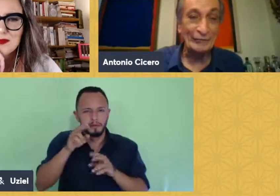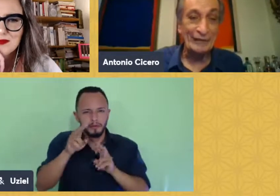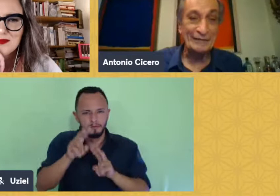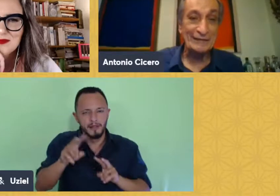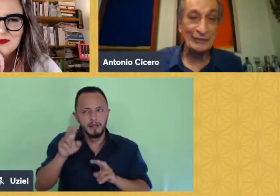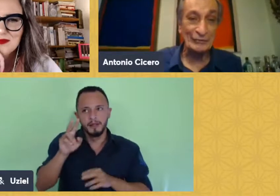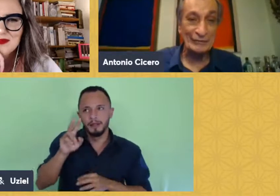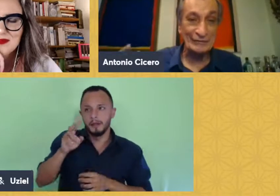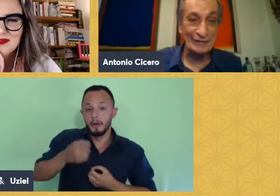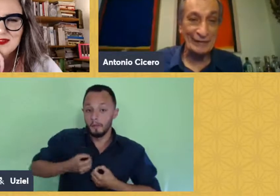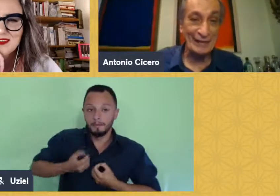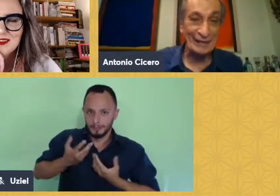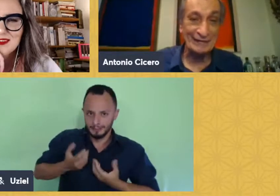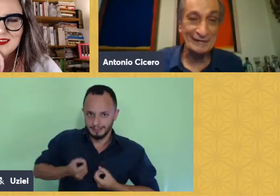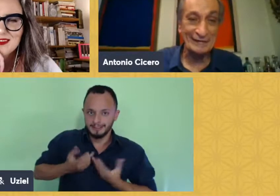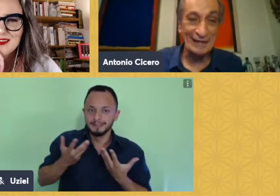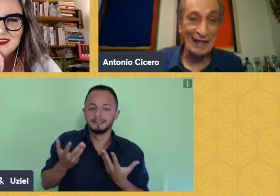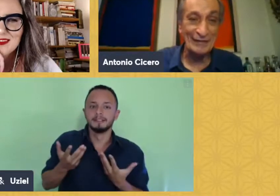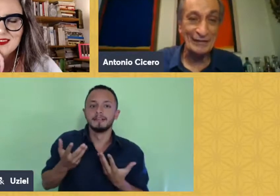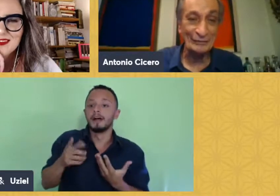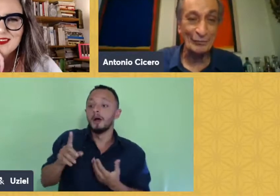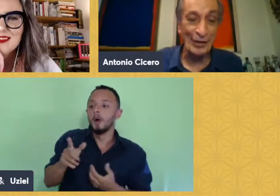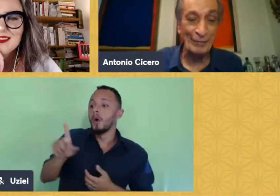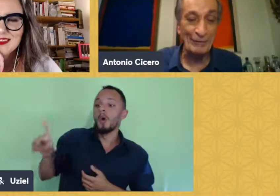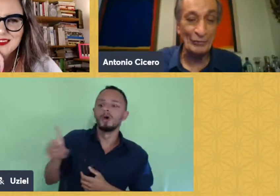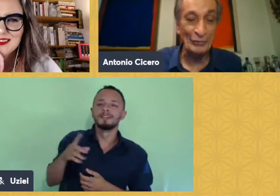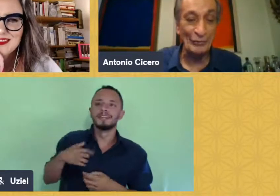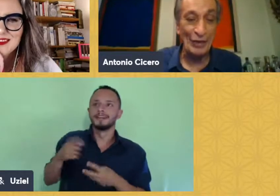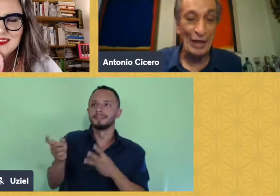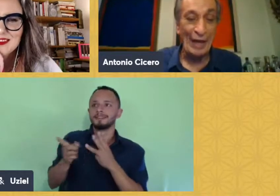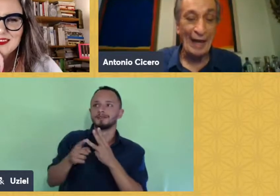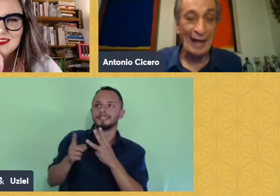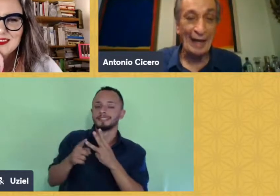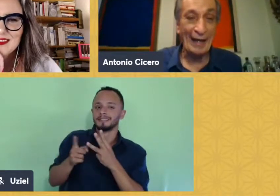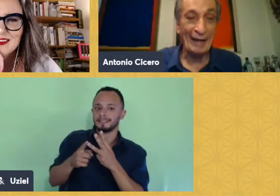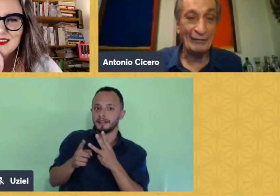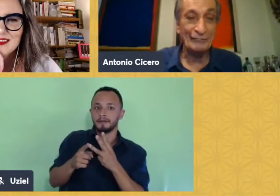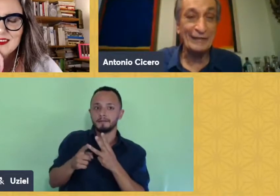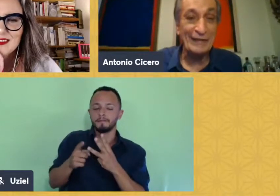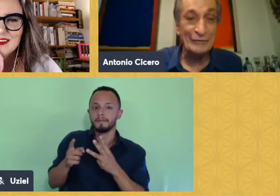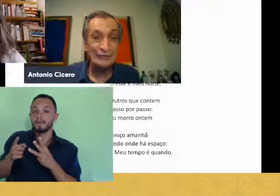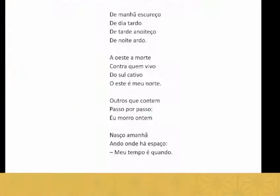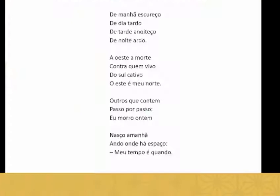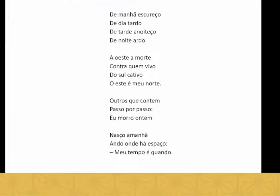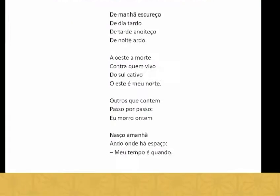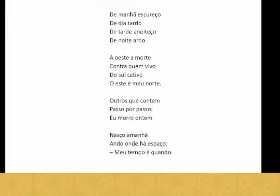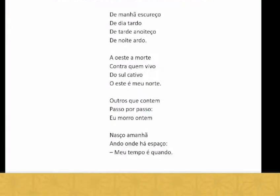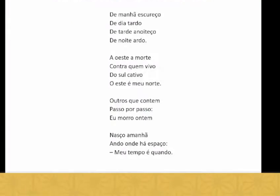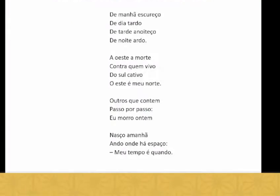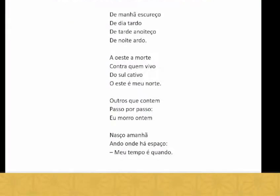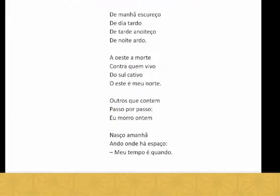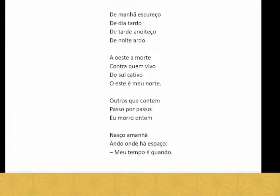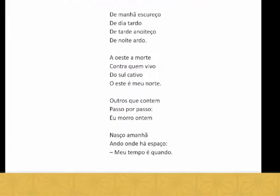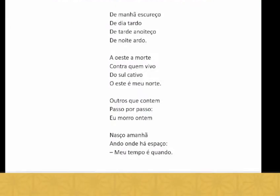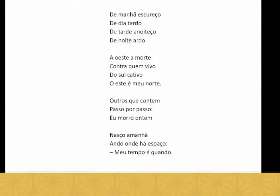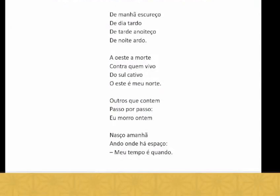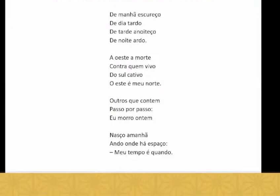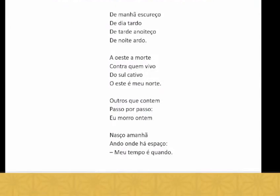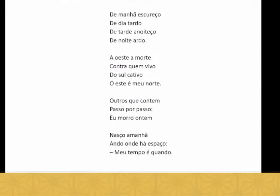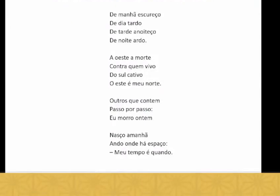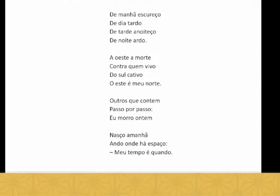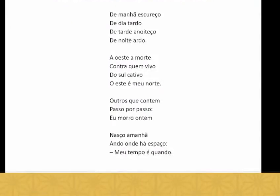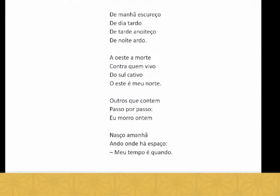é o terceiro slide, é o poema do Vinícius de Moraes, chamado